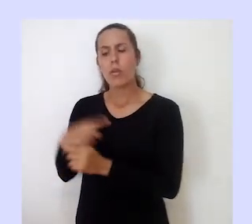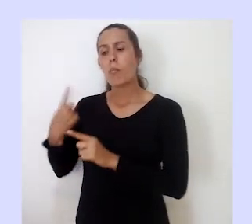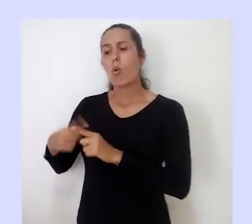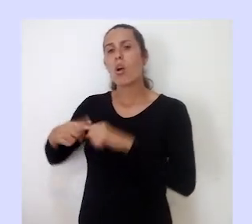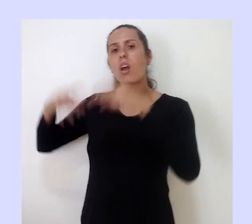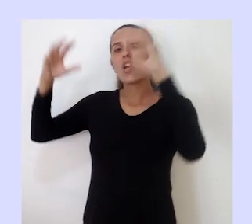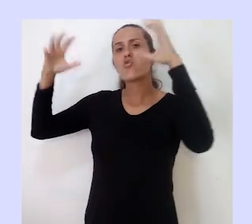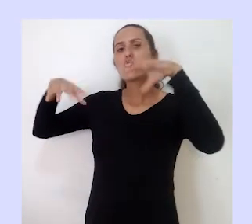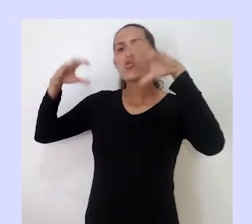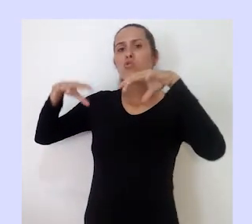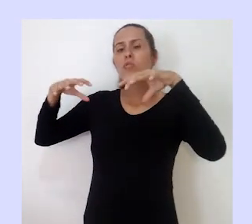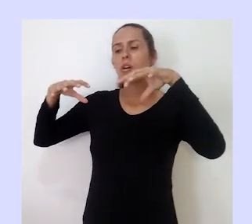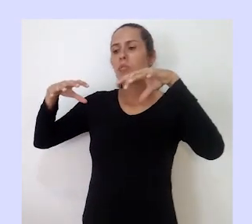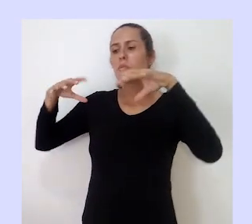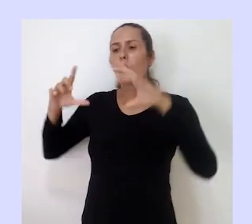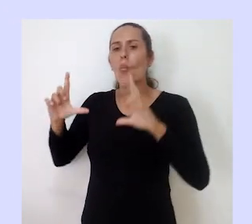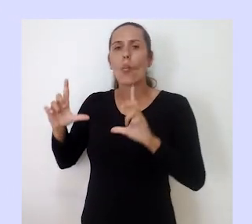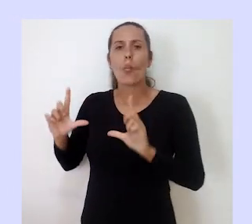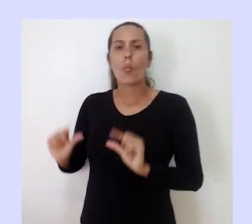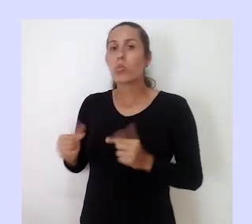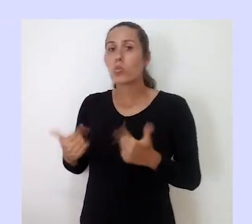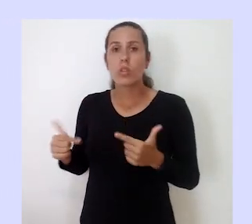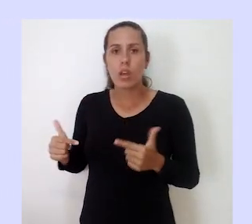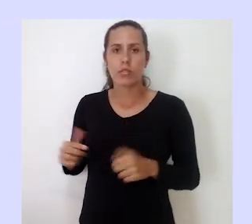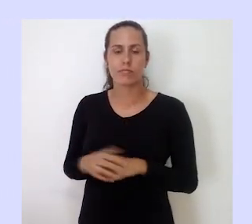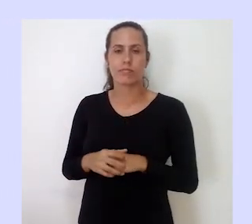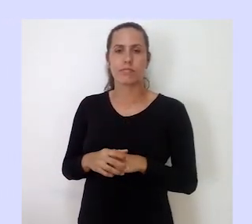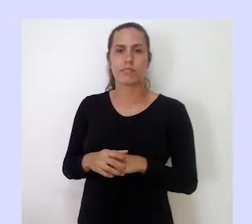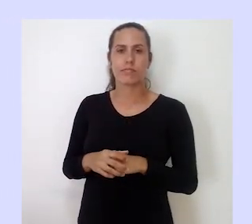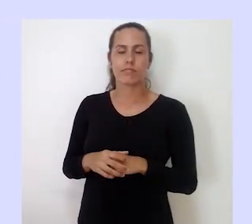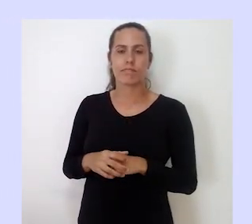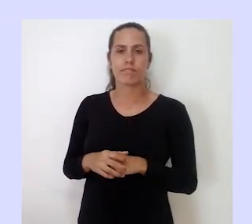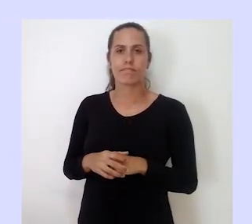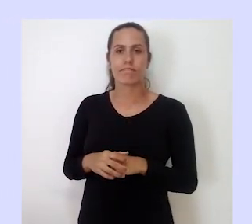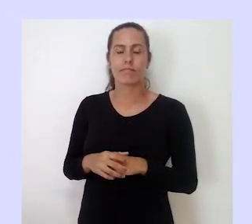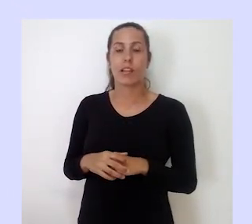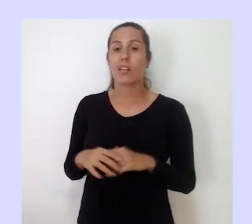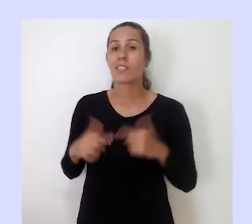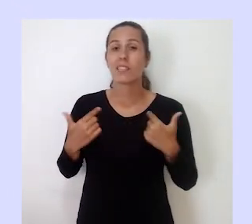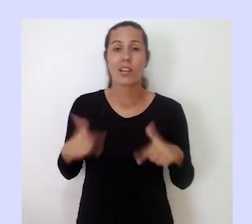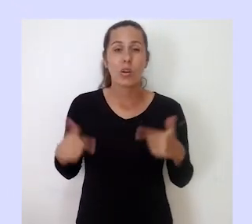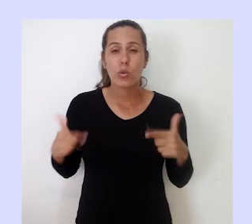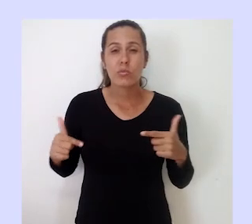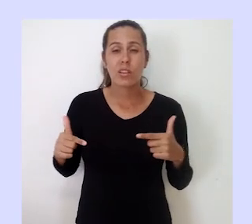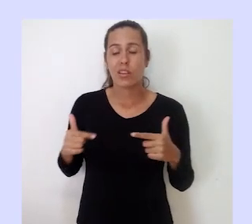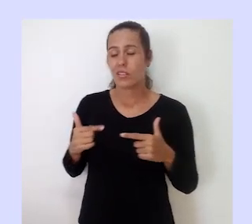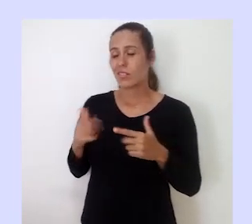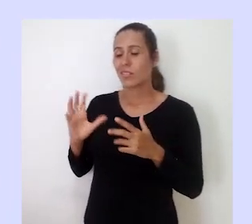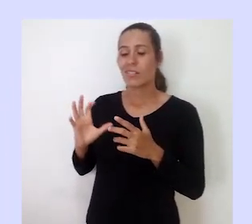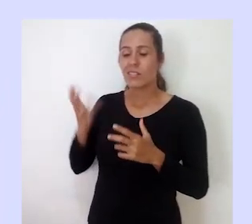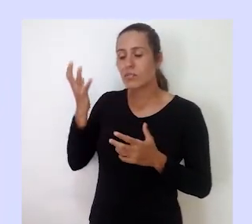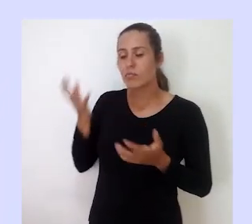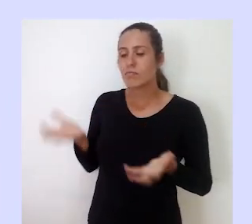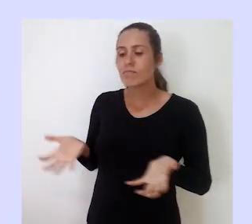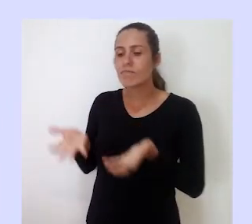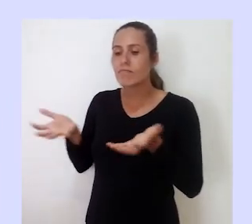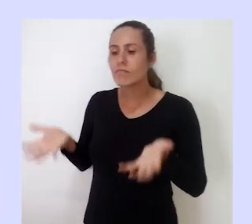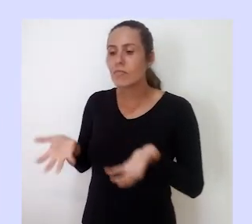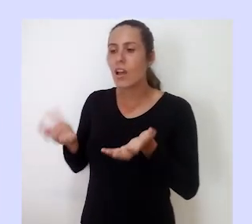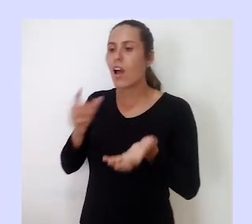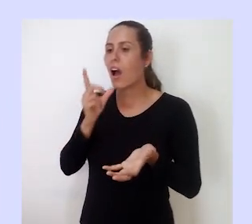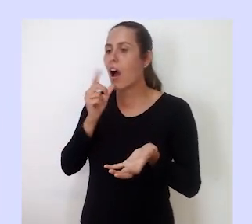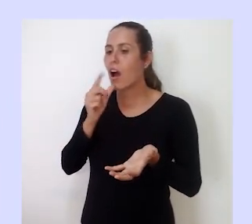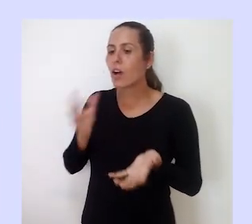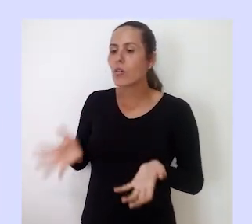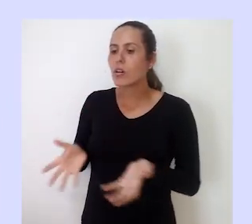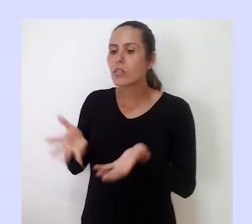tem umidade no ar, não tem condições, tá certo, favoráveis para a precipitação da água para